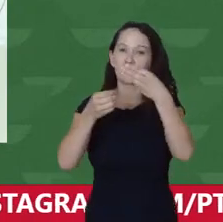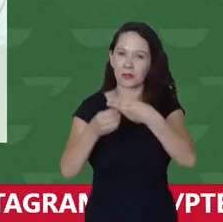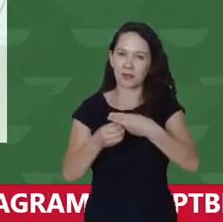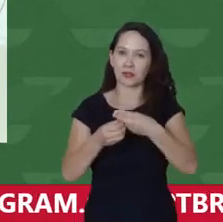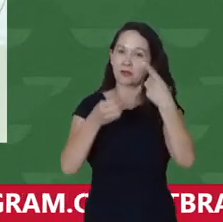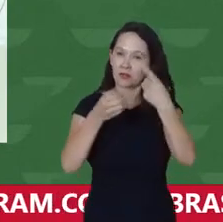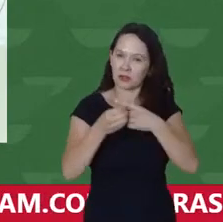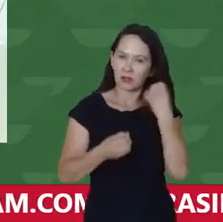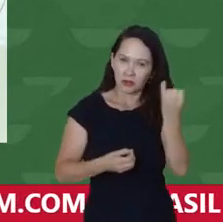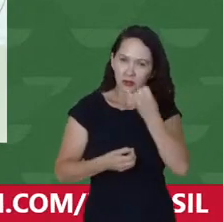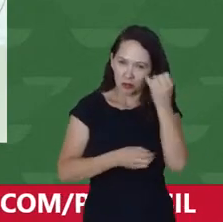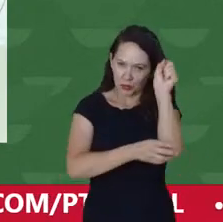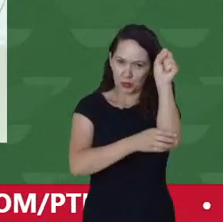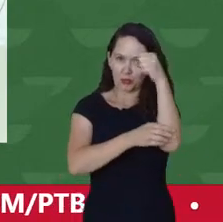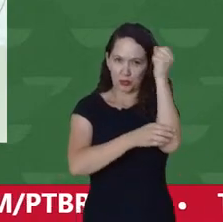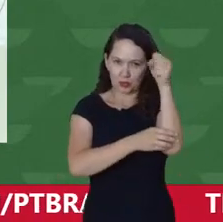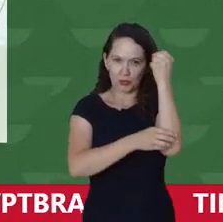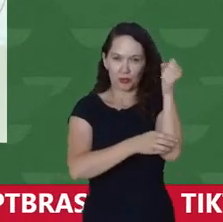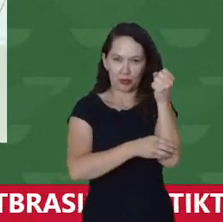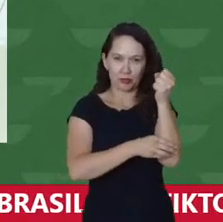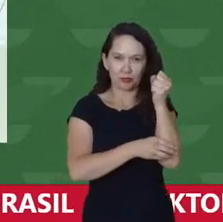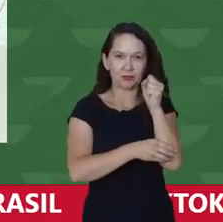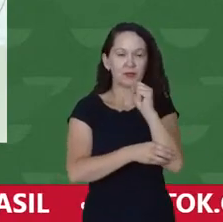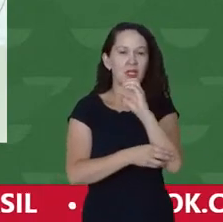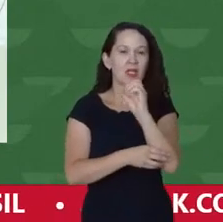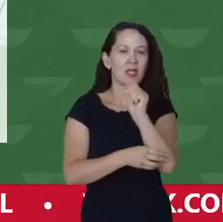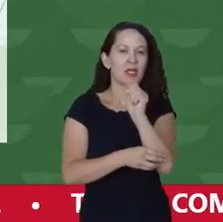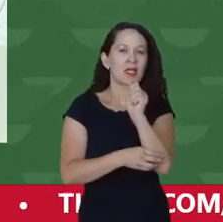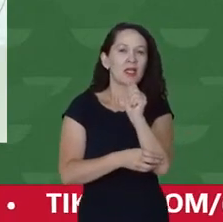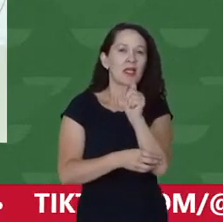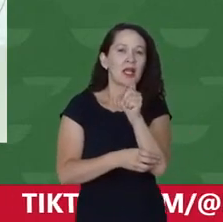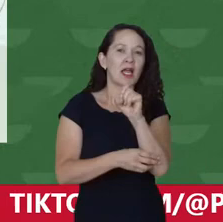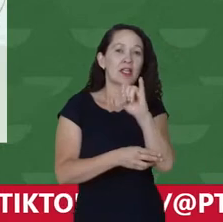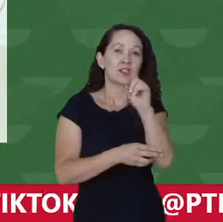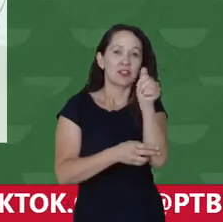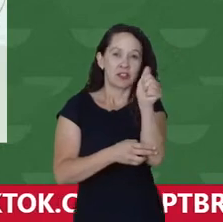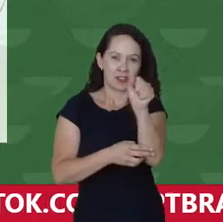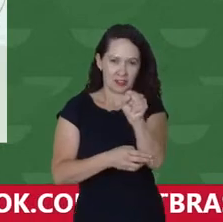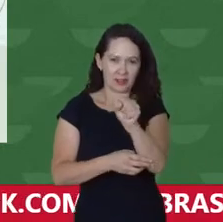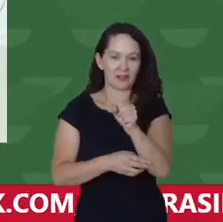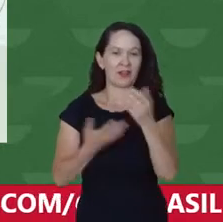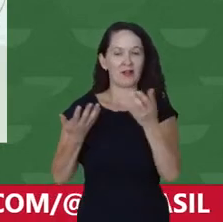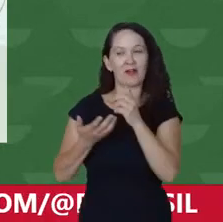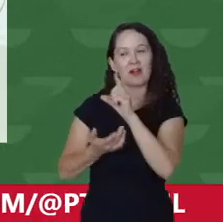cidade importante do Rio Grande do Sul, de Caxias, no Rio Grande do Sul. Silvana.